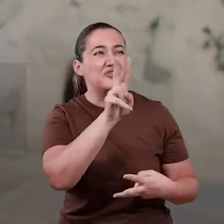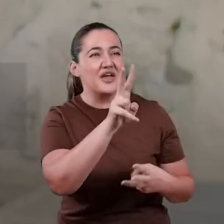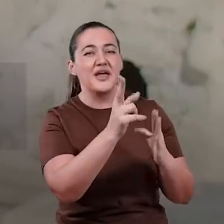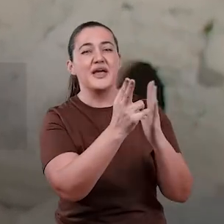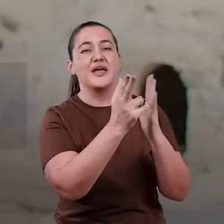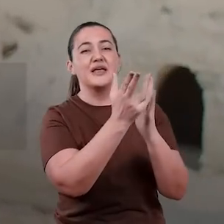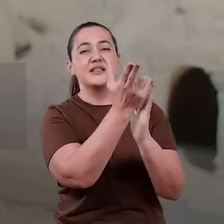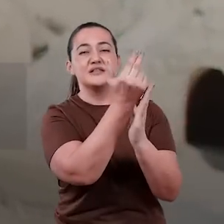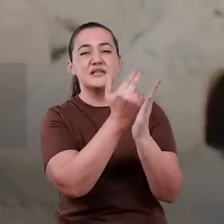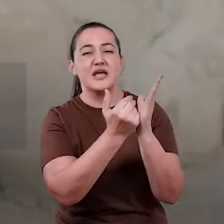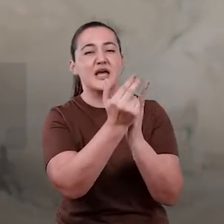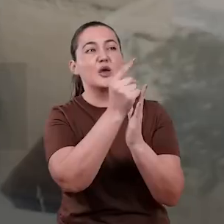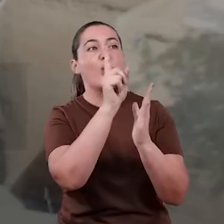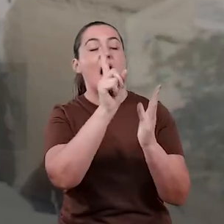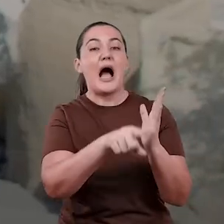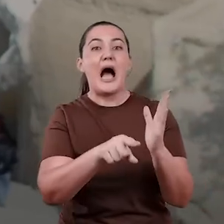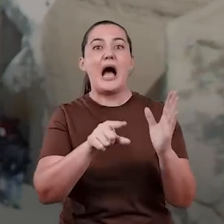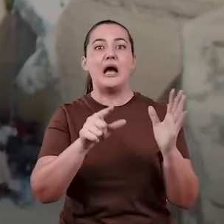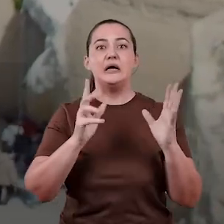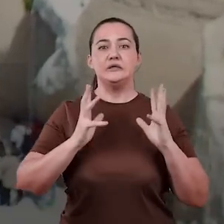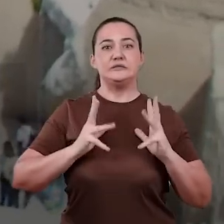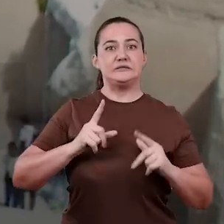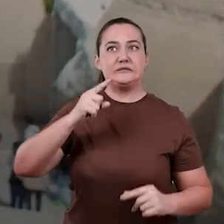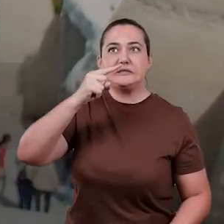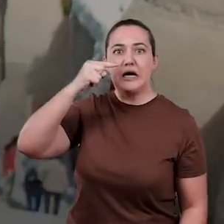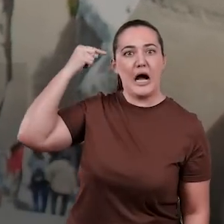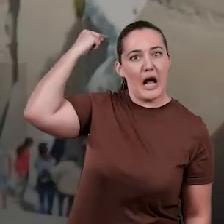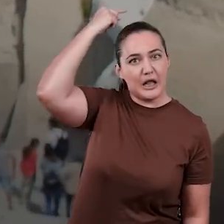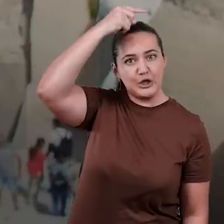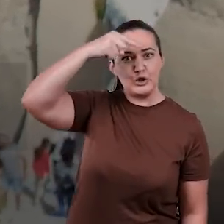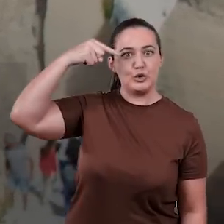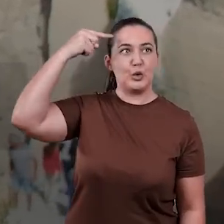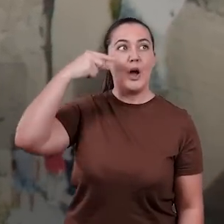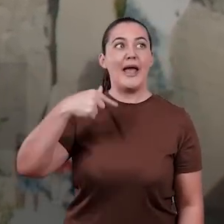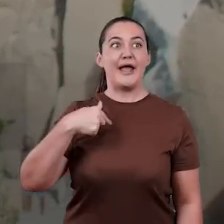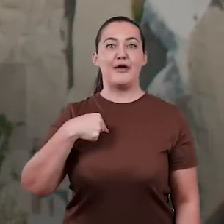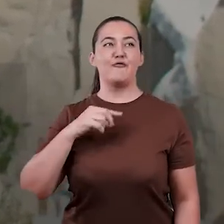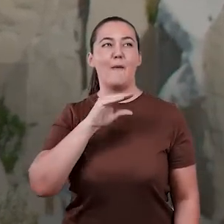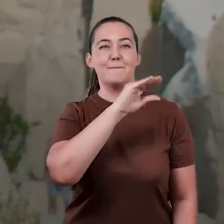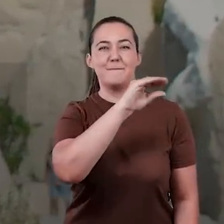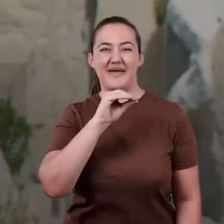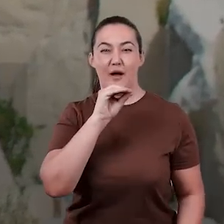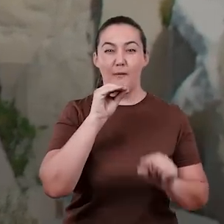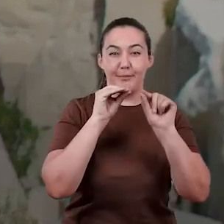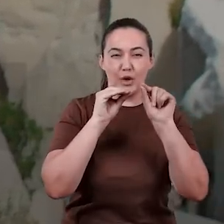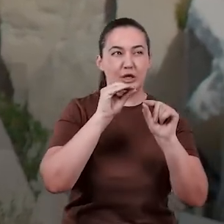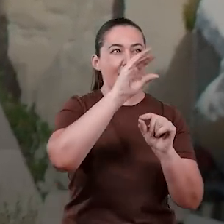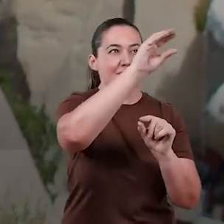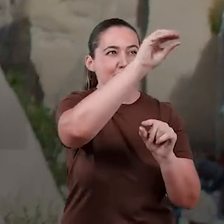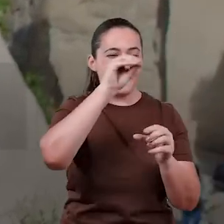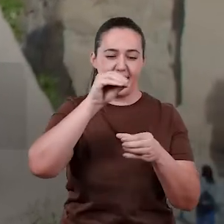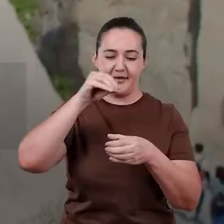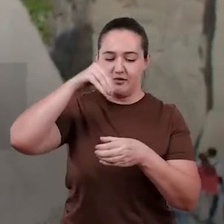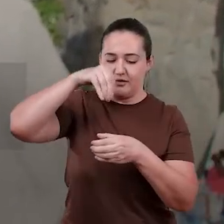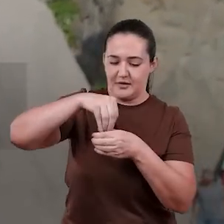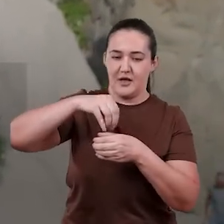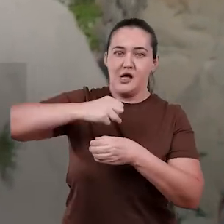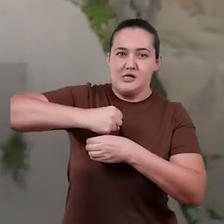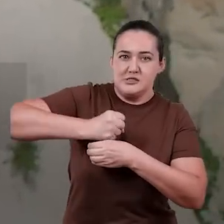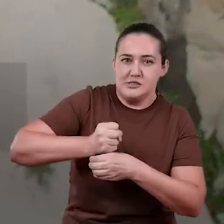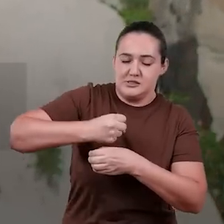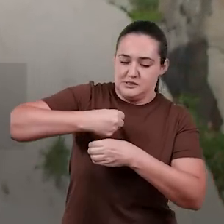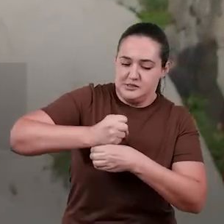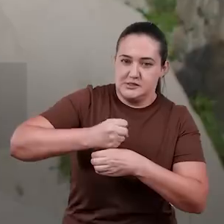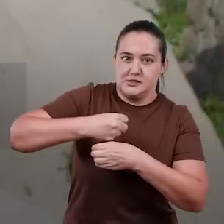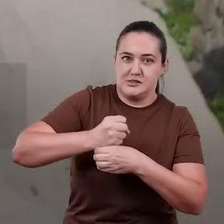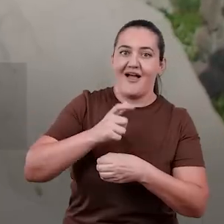essas imagens eram sagradas. Então, se você arrancasse parte do olho, do coração e moesse aquilo e bebesse num chá,